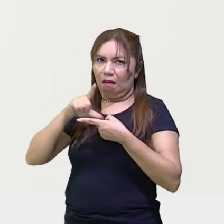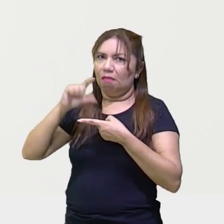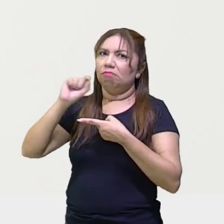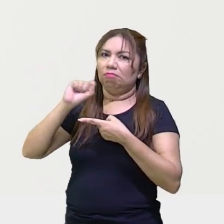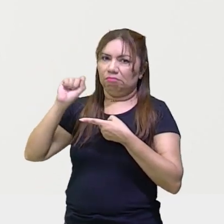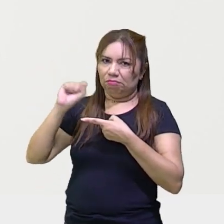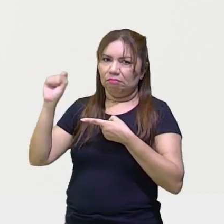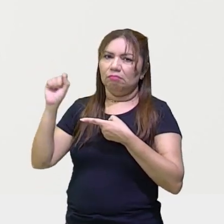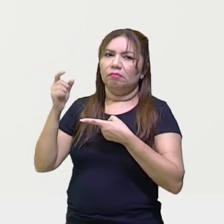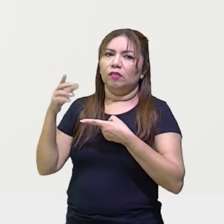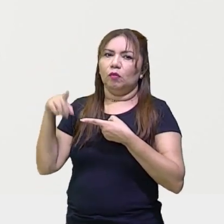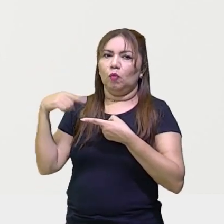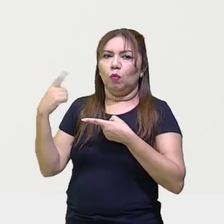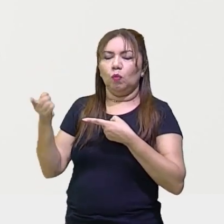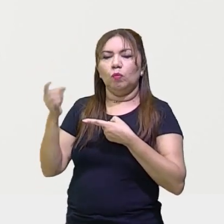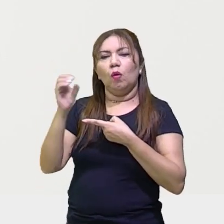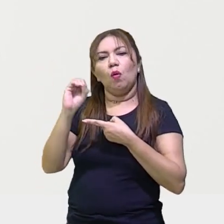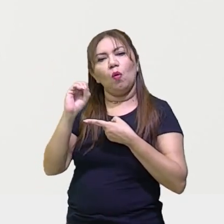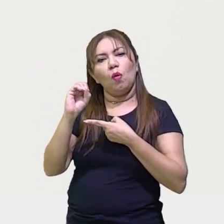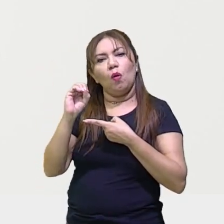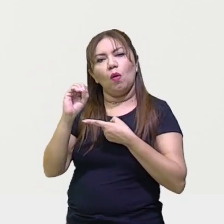jacarés.